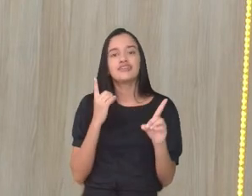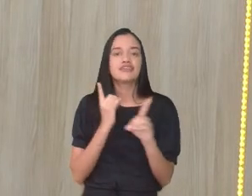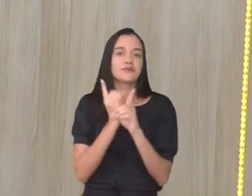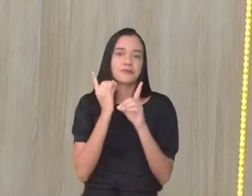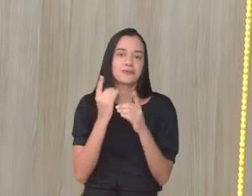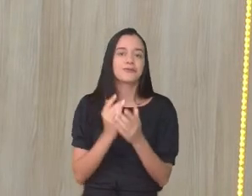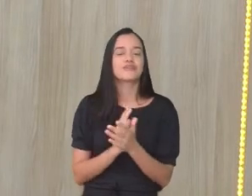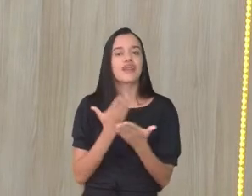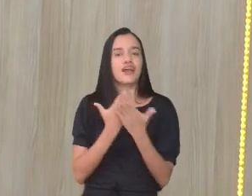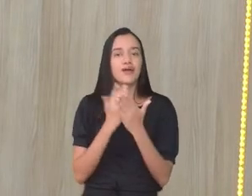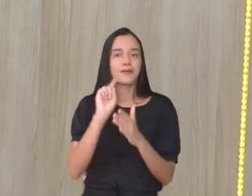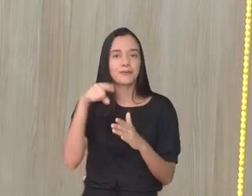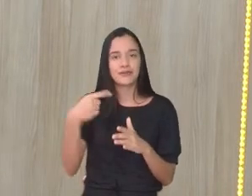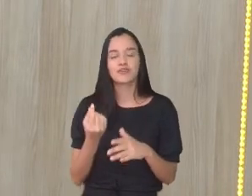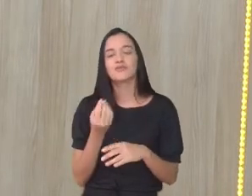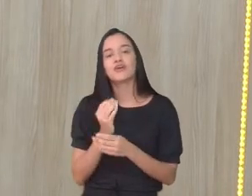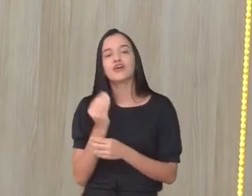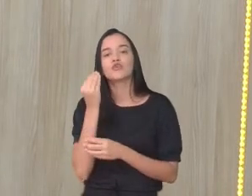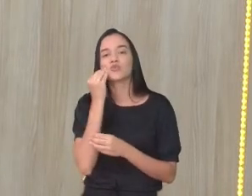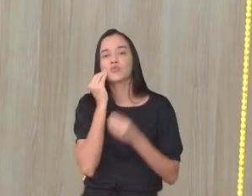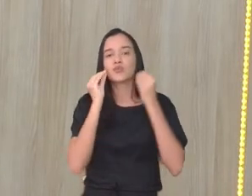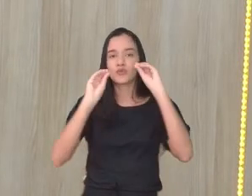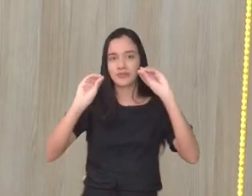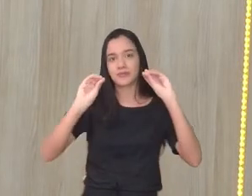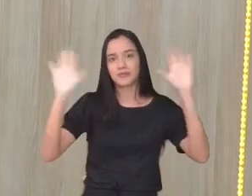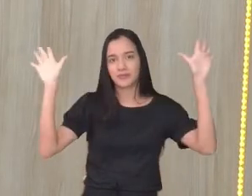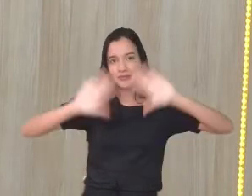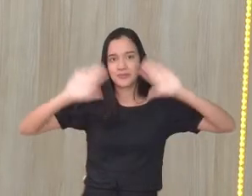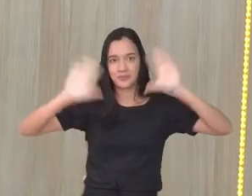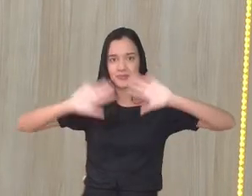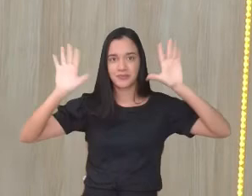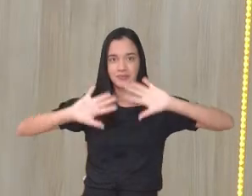próxima aula. Um cheiro no seu coração e tchau,